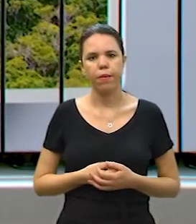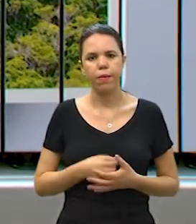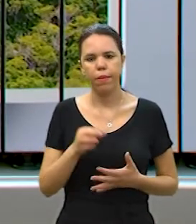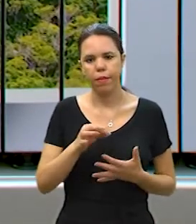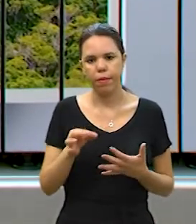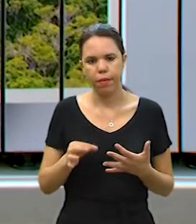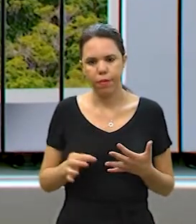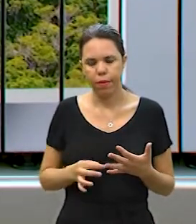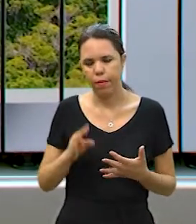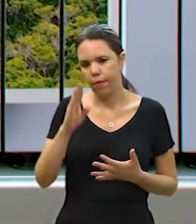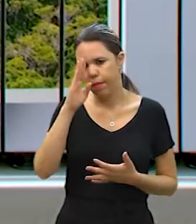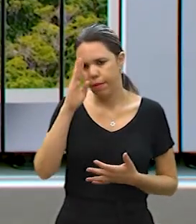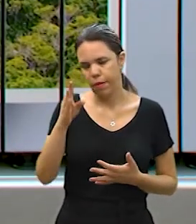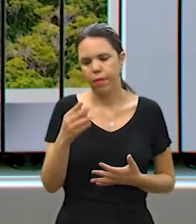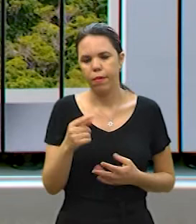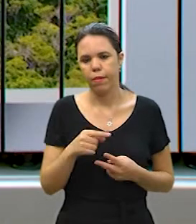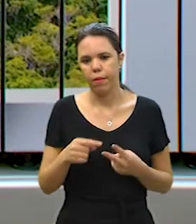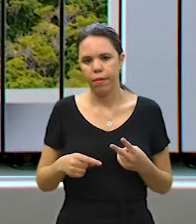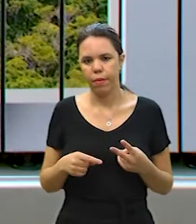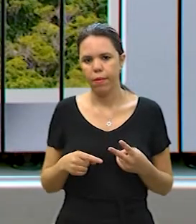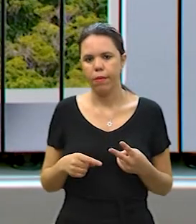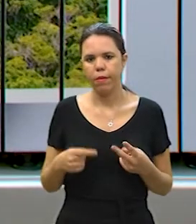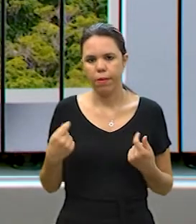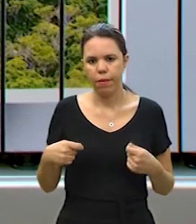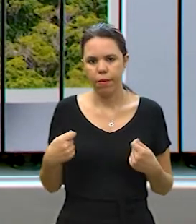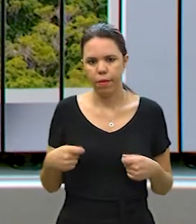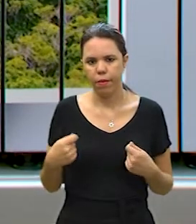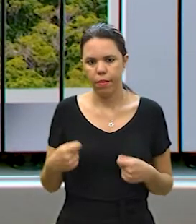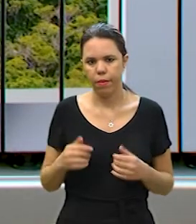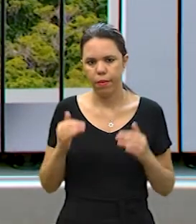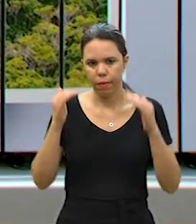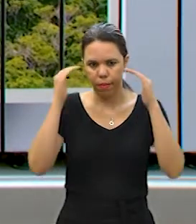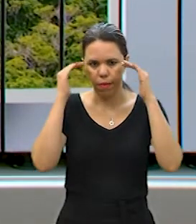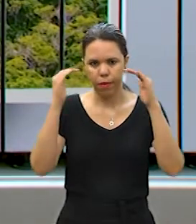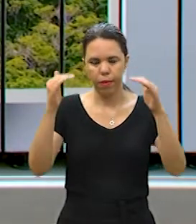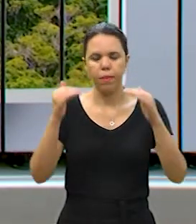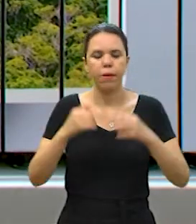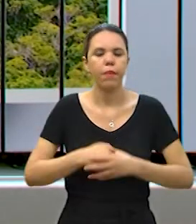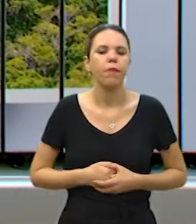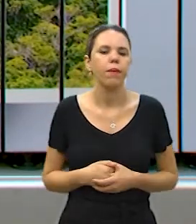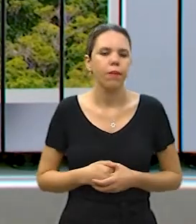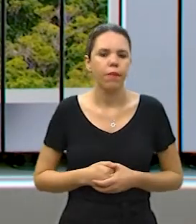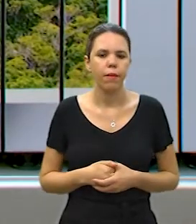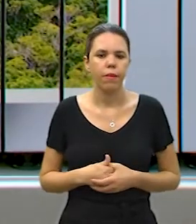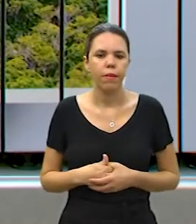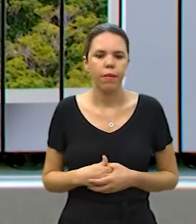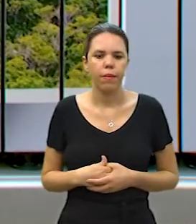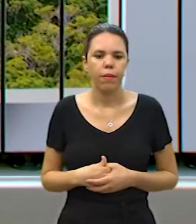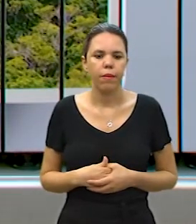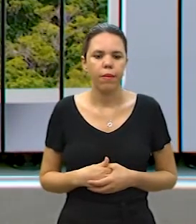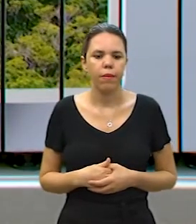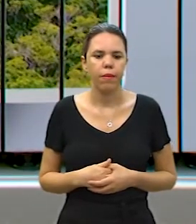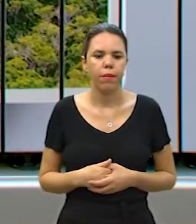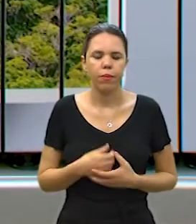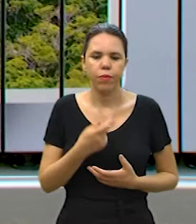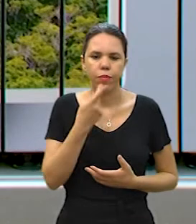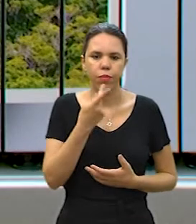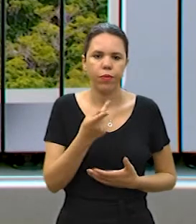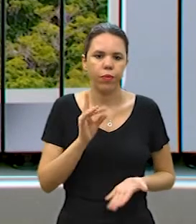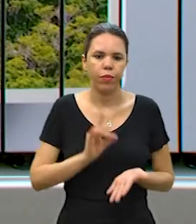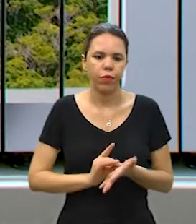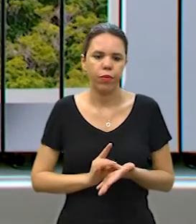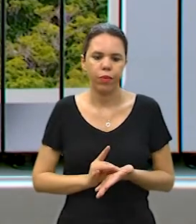para destacar dois aqui daqueles que precisam seguir. E uma questão, salientar, né, enfatizar o